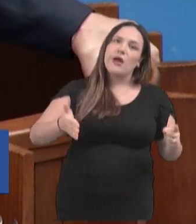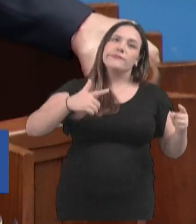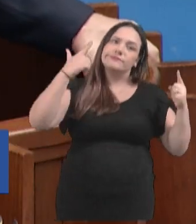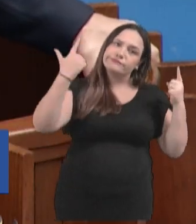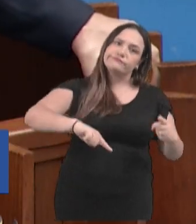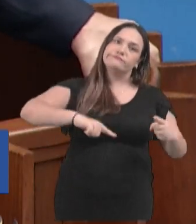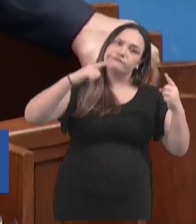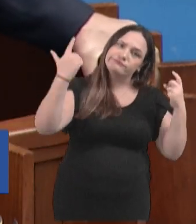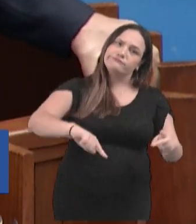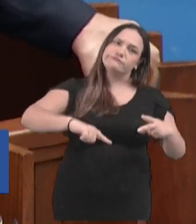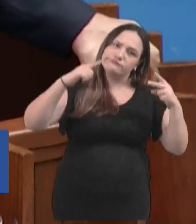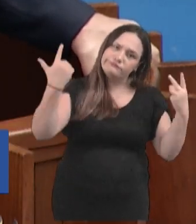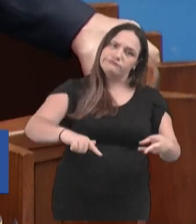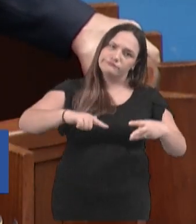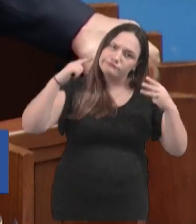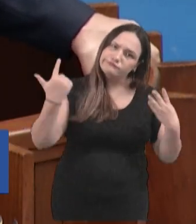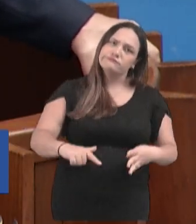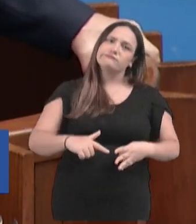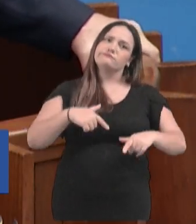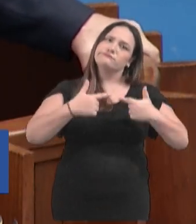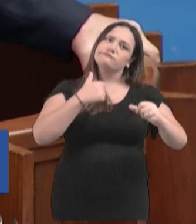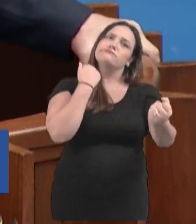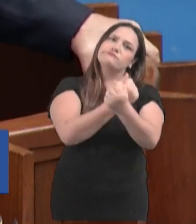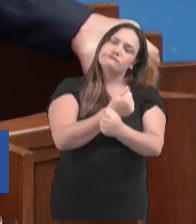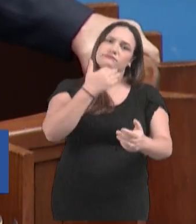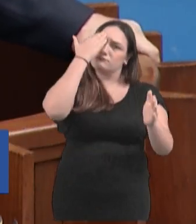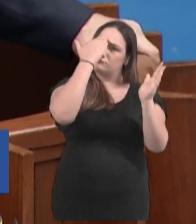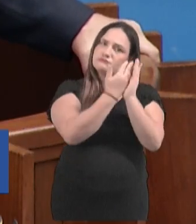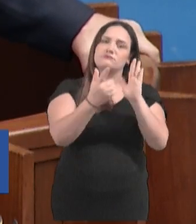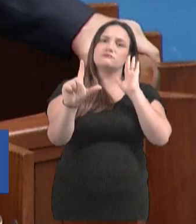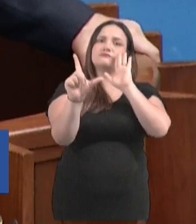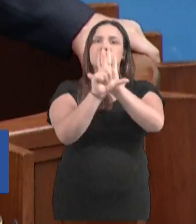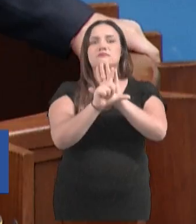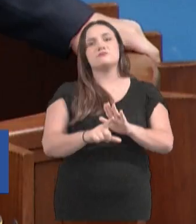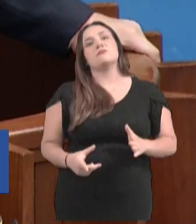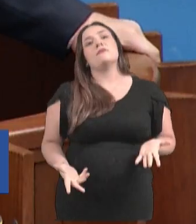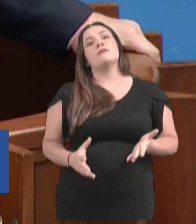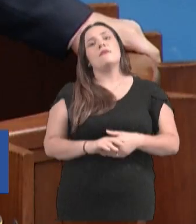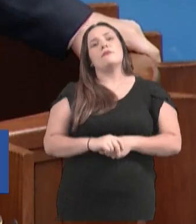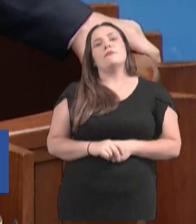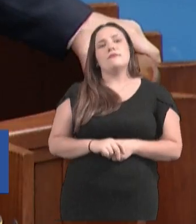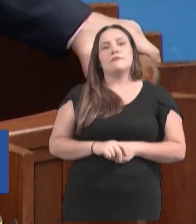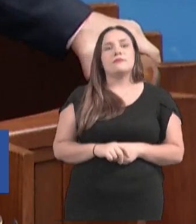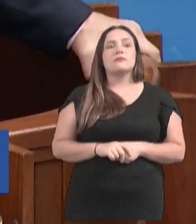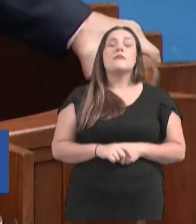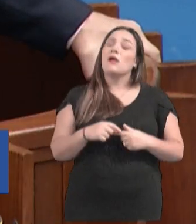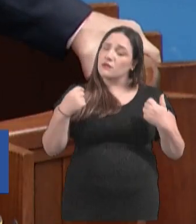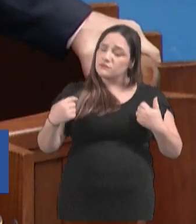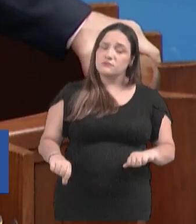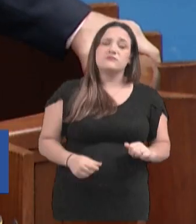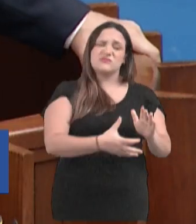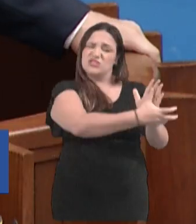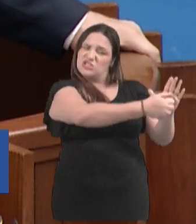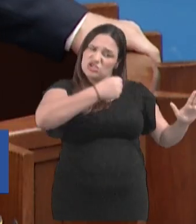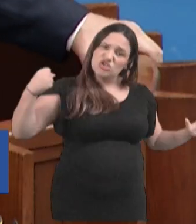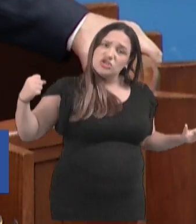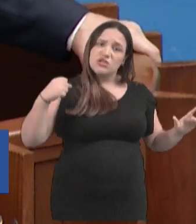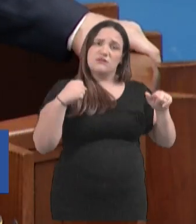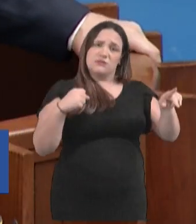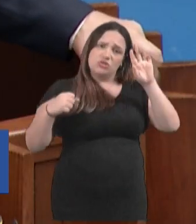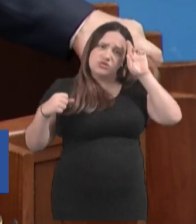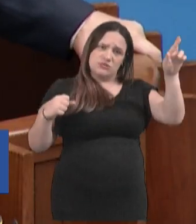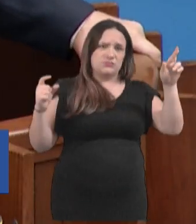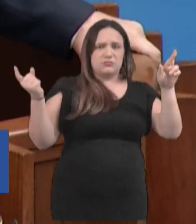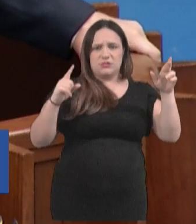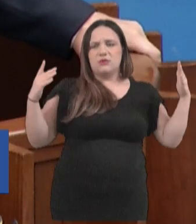foi autuada várias vezes por não cumprir a legislação. Então, que essa propriedade seja destinada